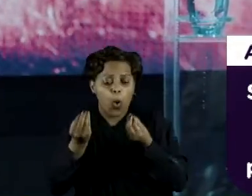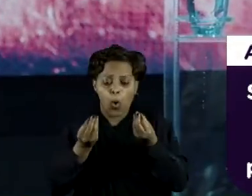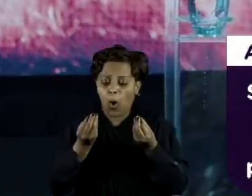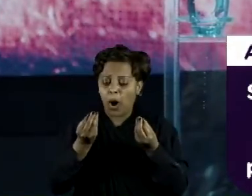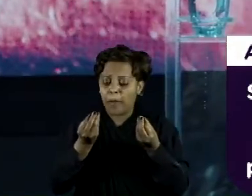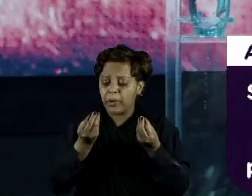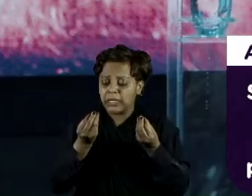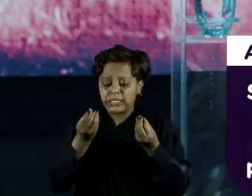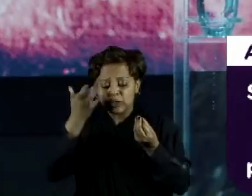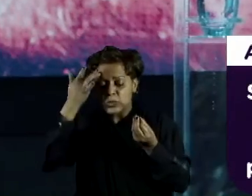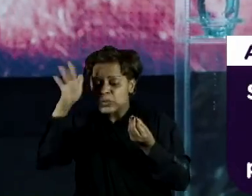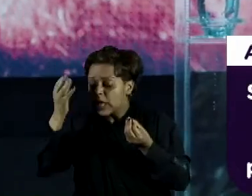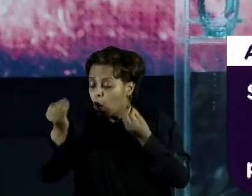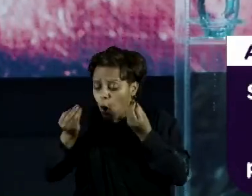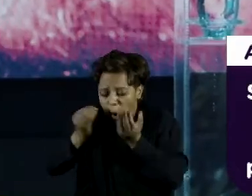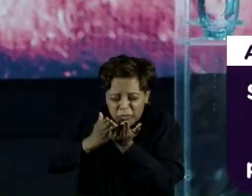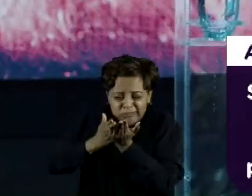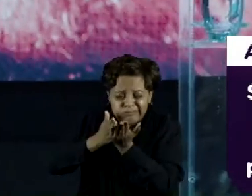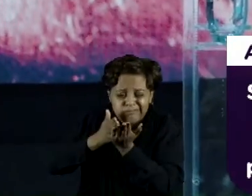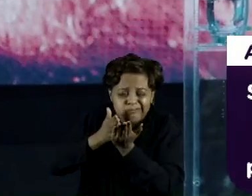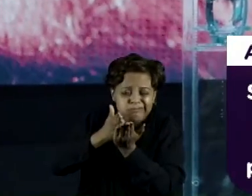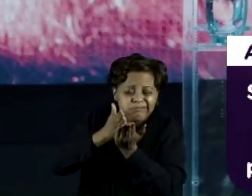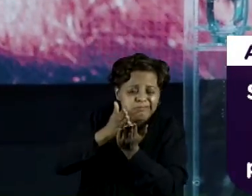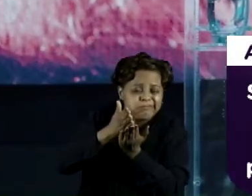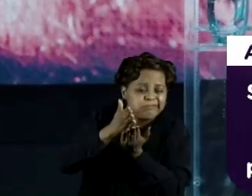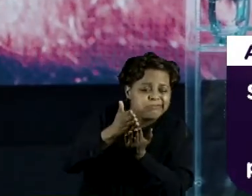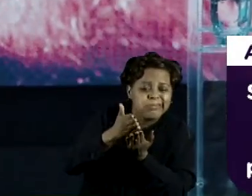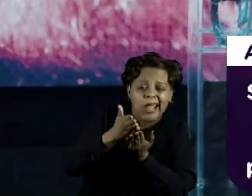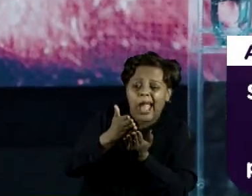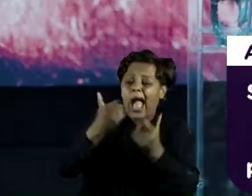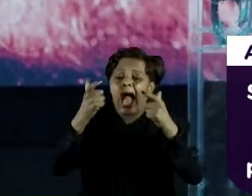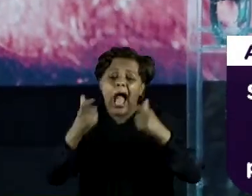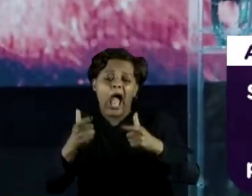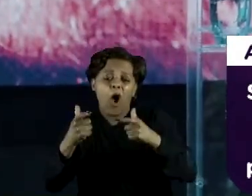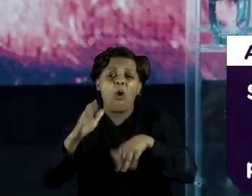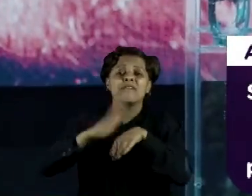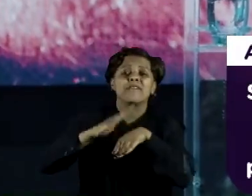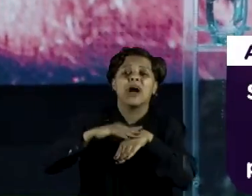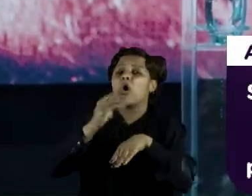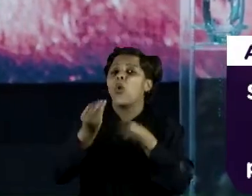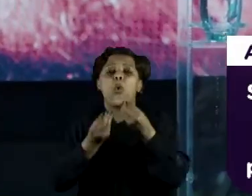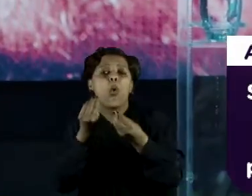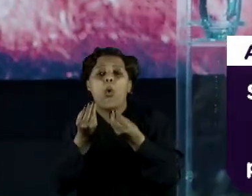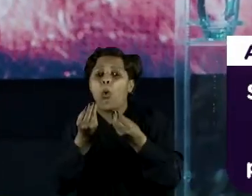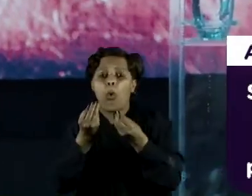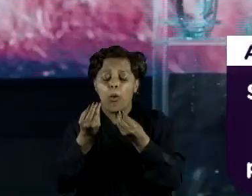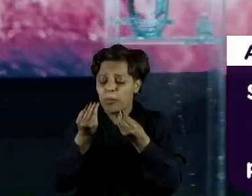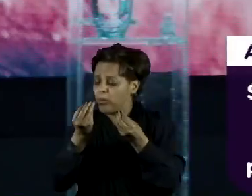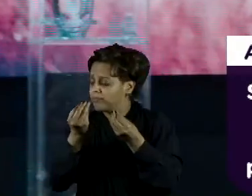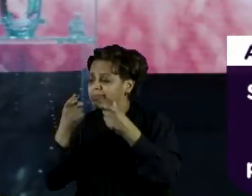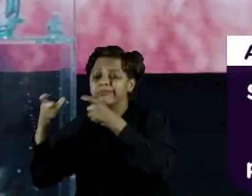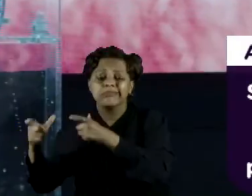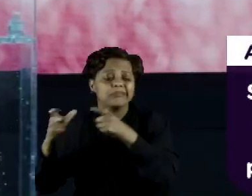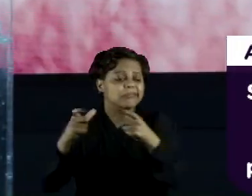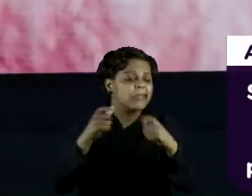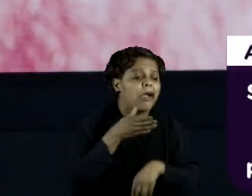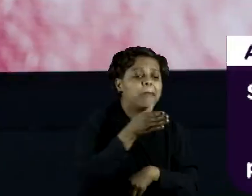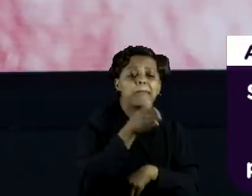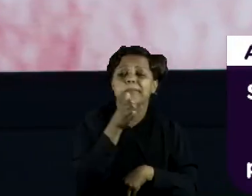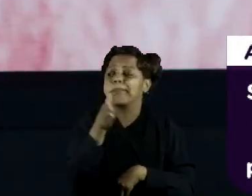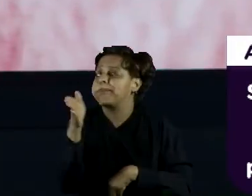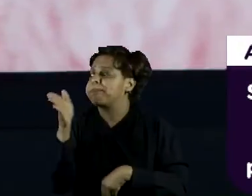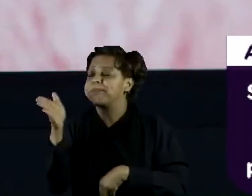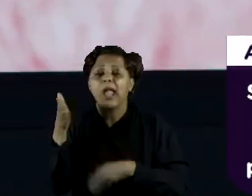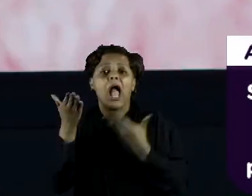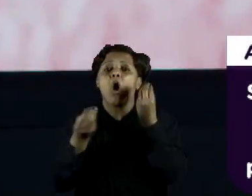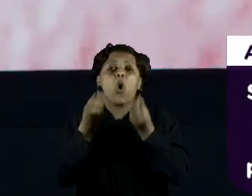onde é que eu vou brilhar, onde é que eu vou me destacar, Onde é que eu vou cumprir o teu chamado e o